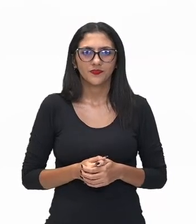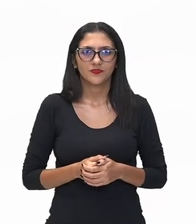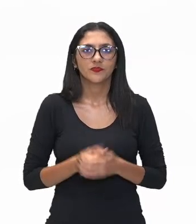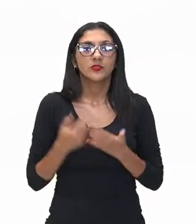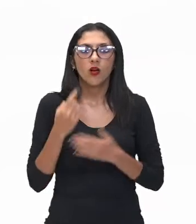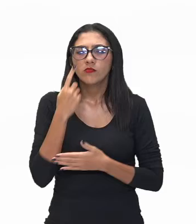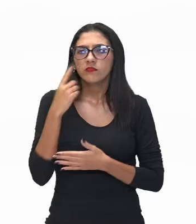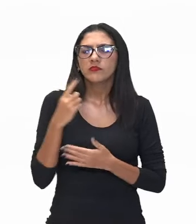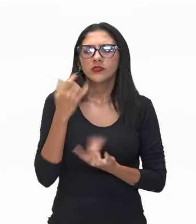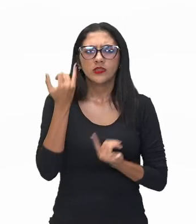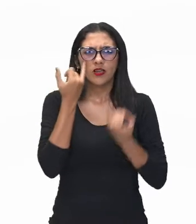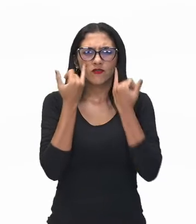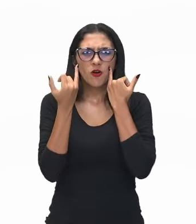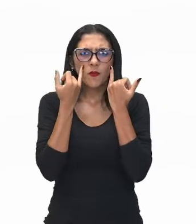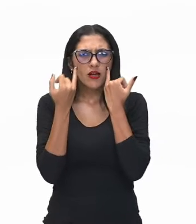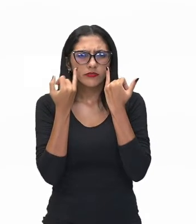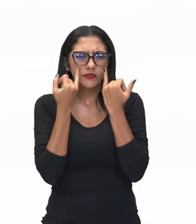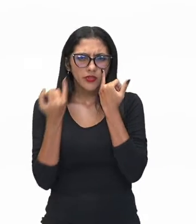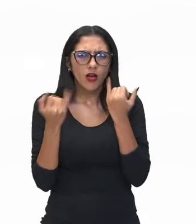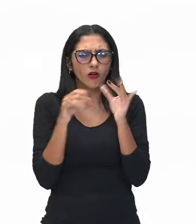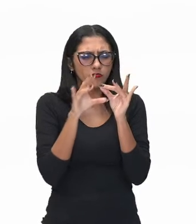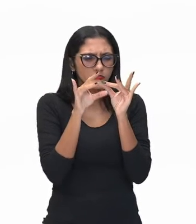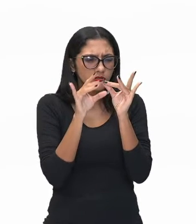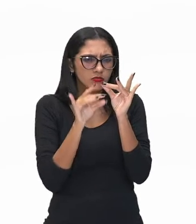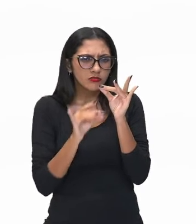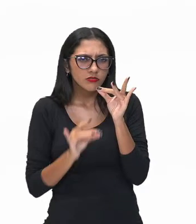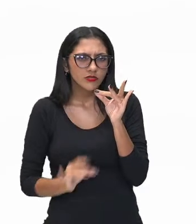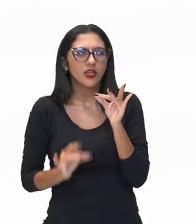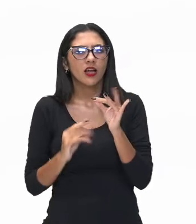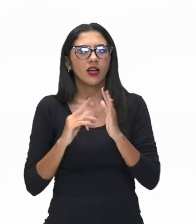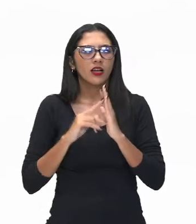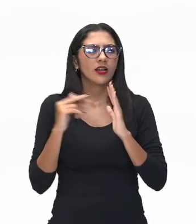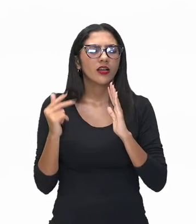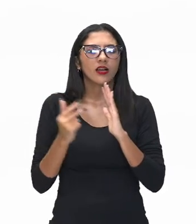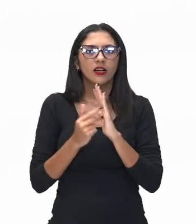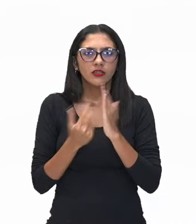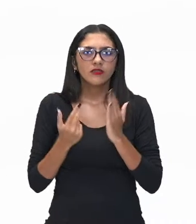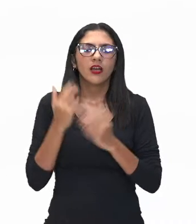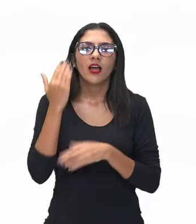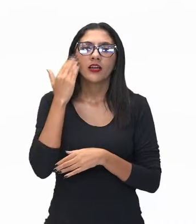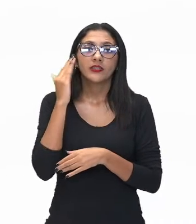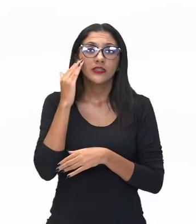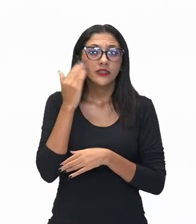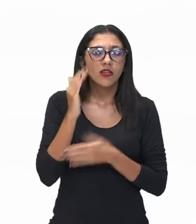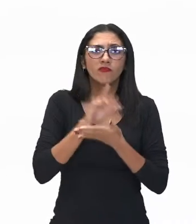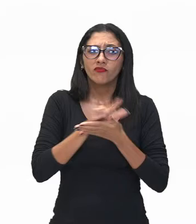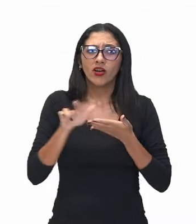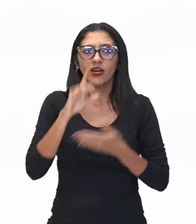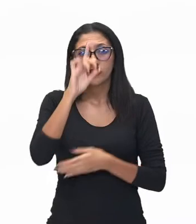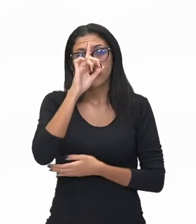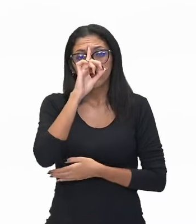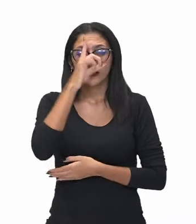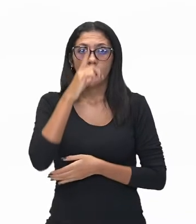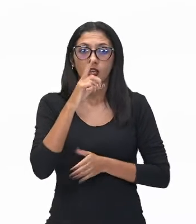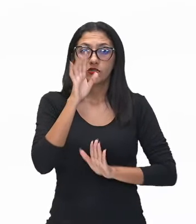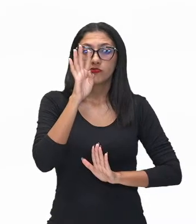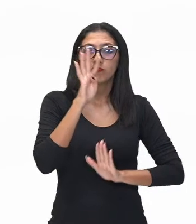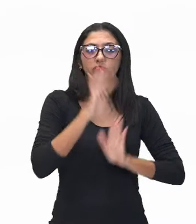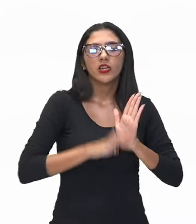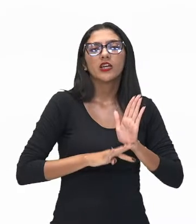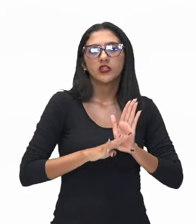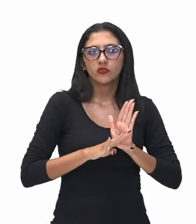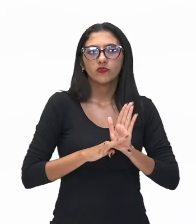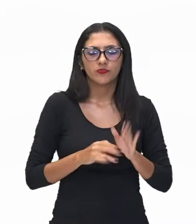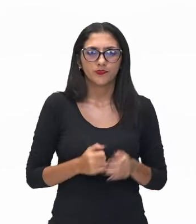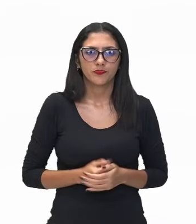entrelinhas, veja só, ler nas entrelinhas e compreender as ideias de um texto em sua totalidade